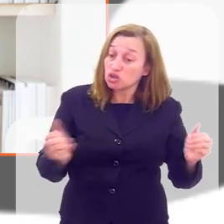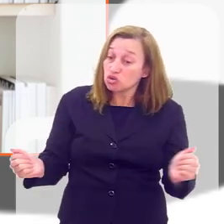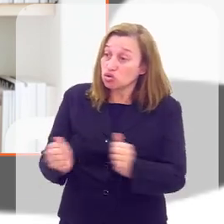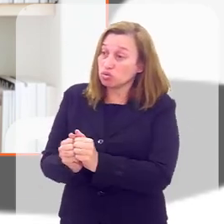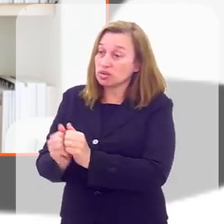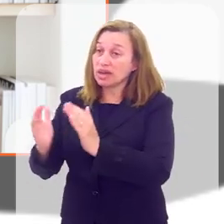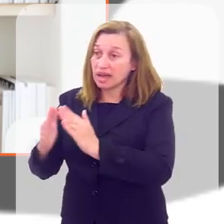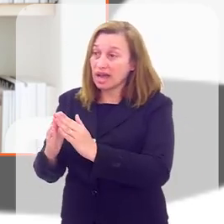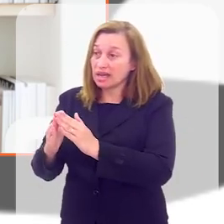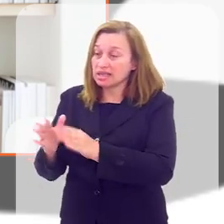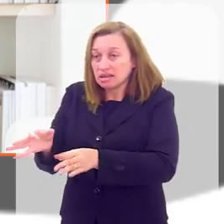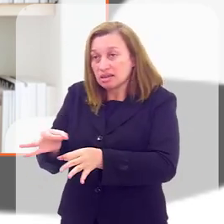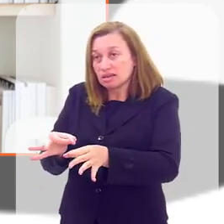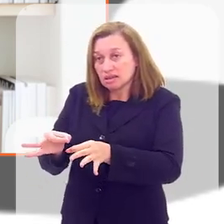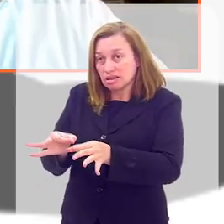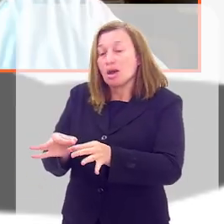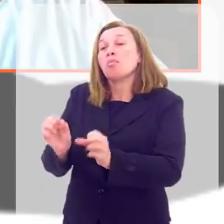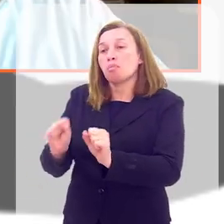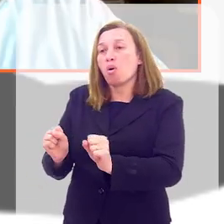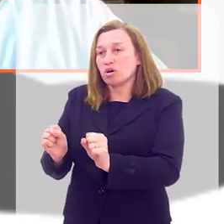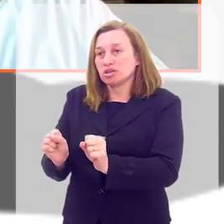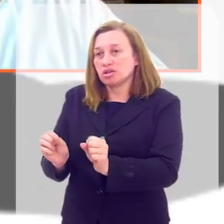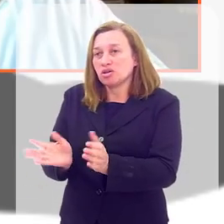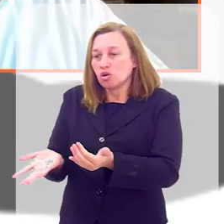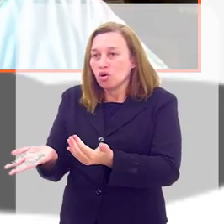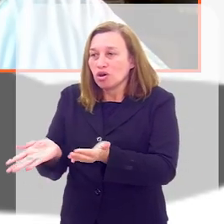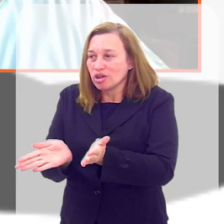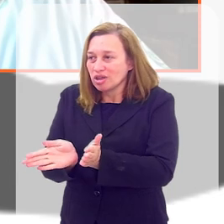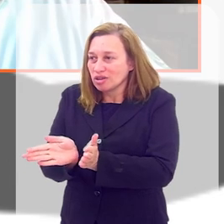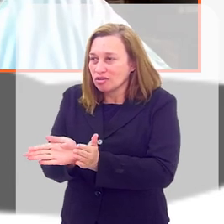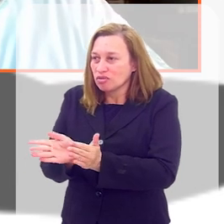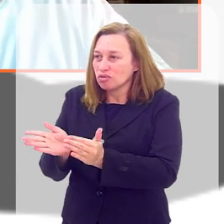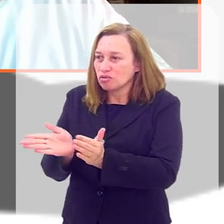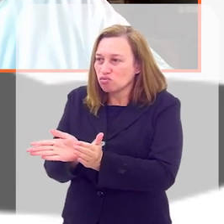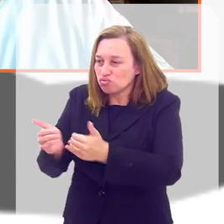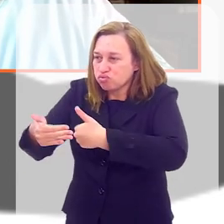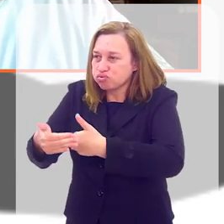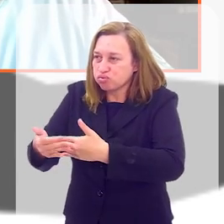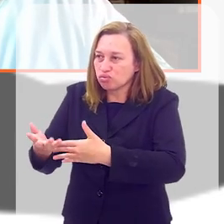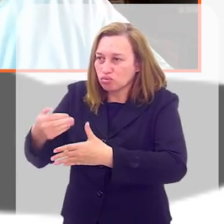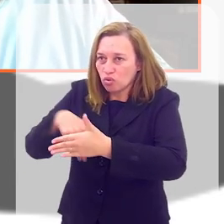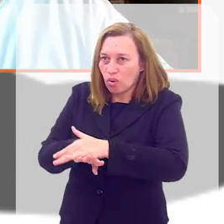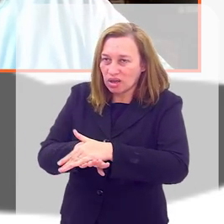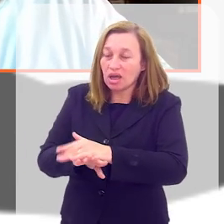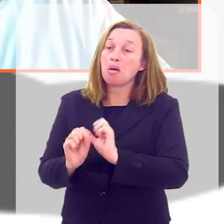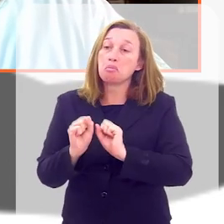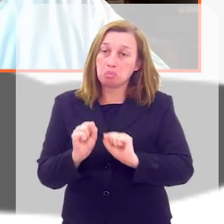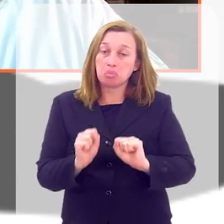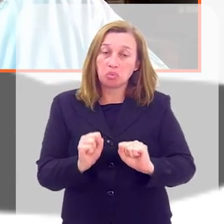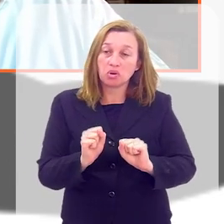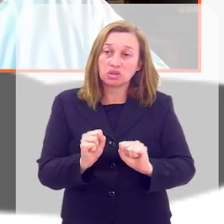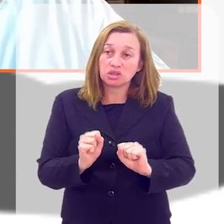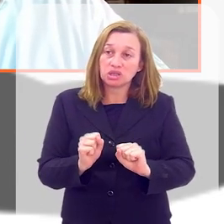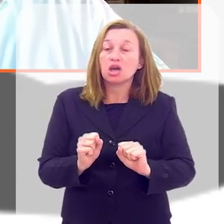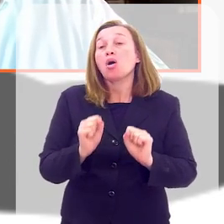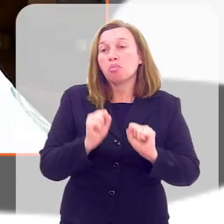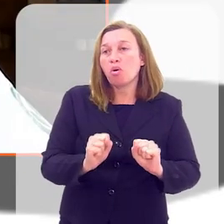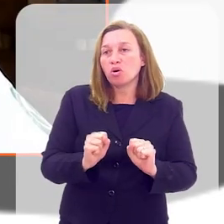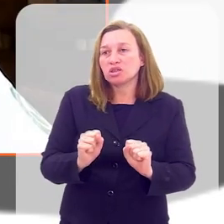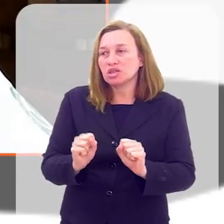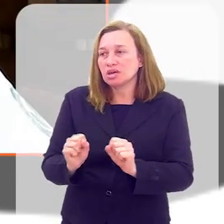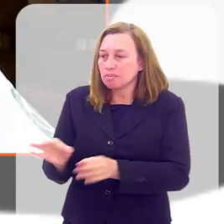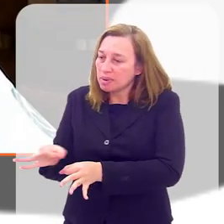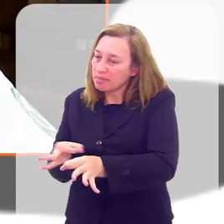a casa fica intacta ela é o futuro né é um futuro Sem dúvida esse processo ele tem alguma perda